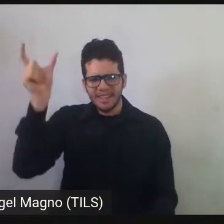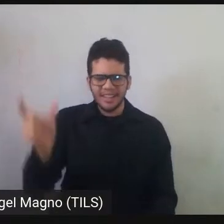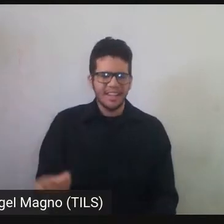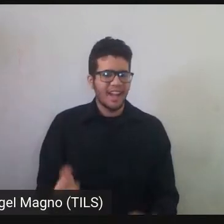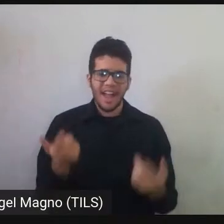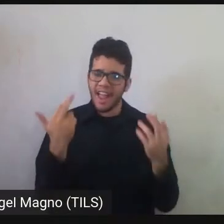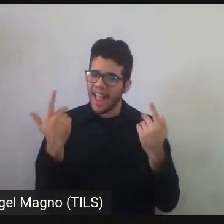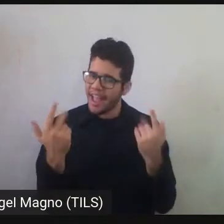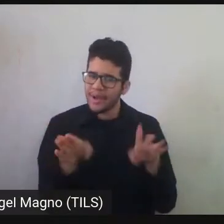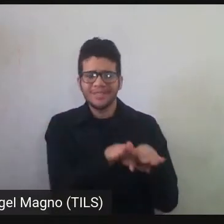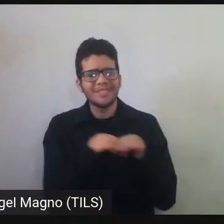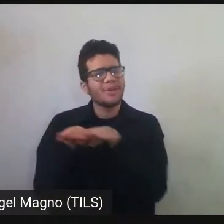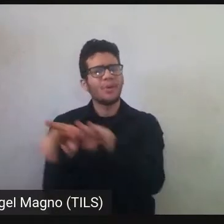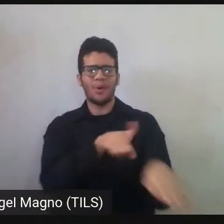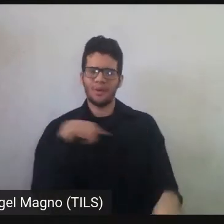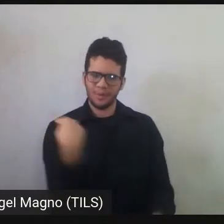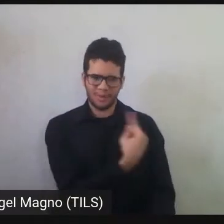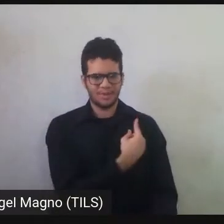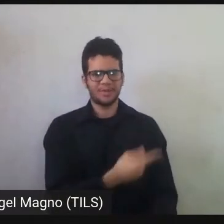exatamente